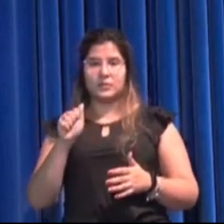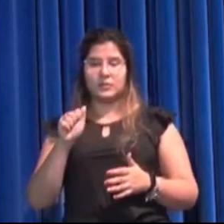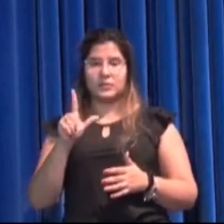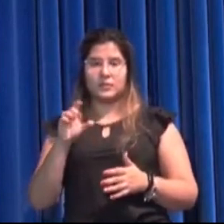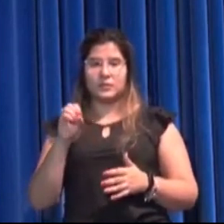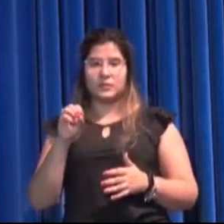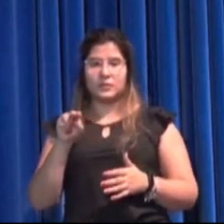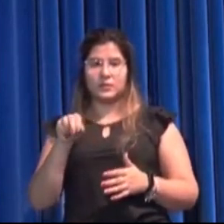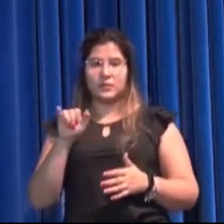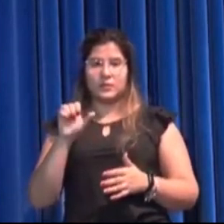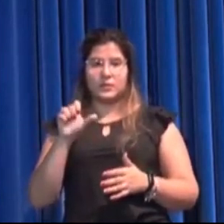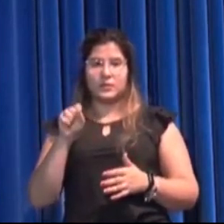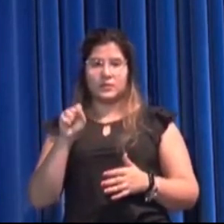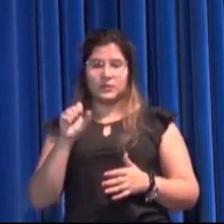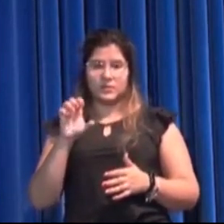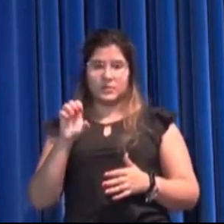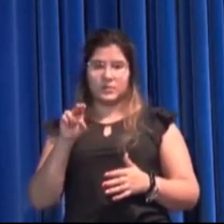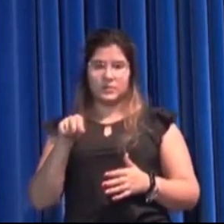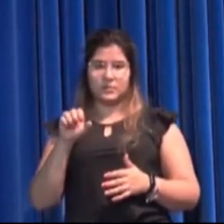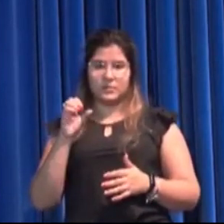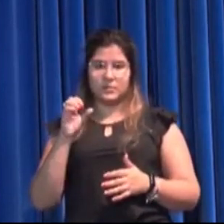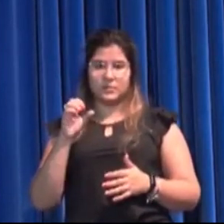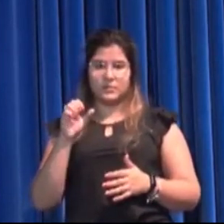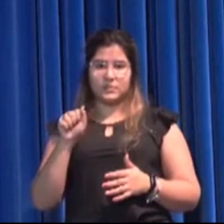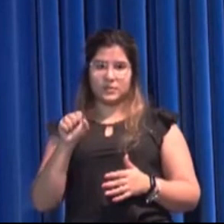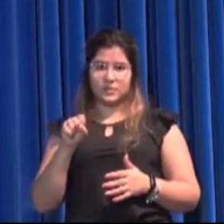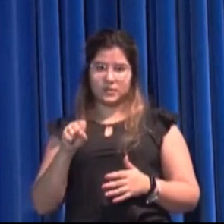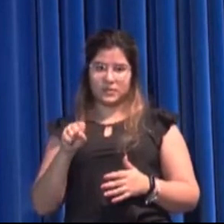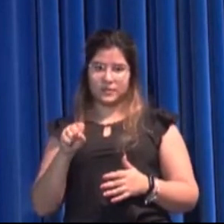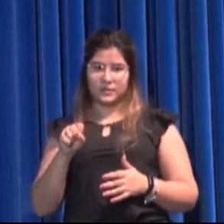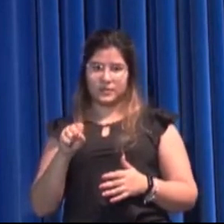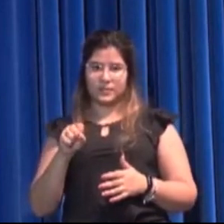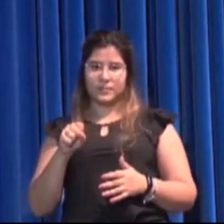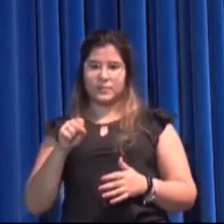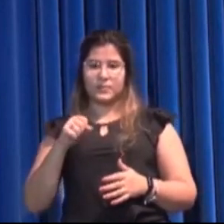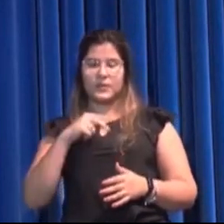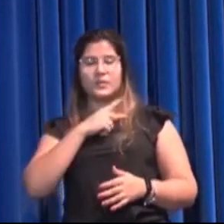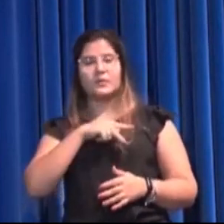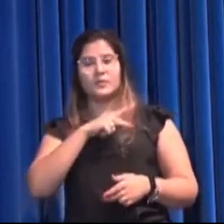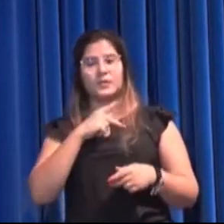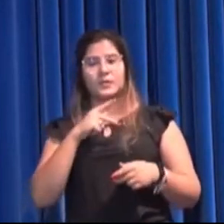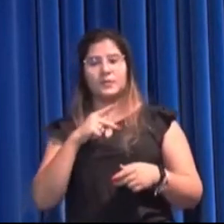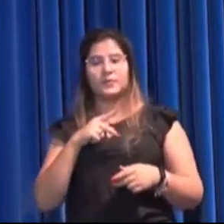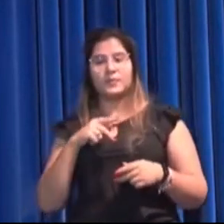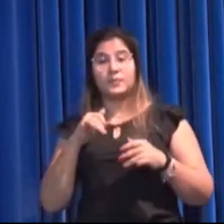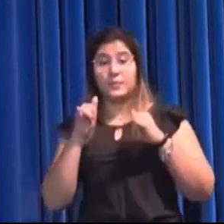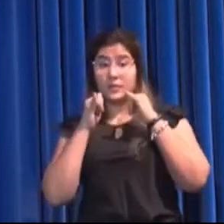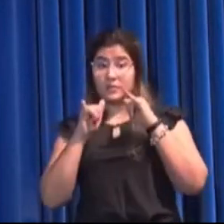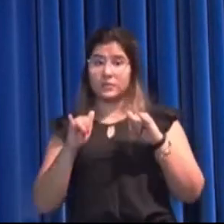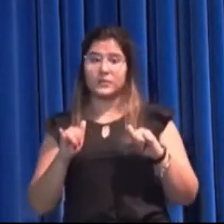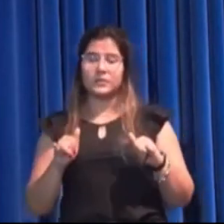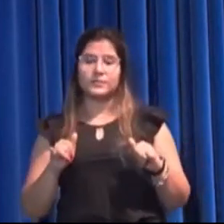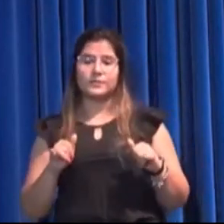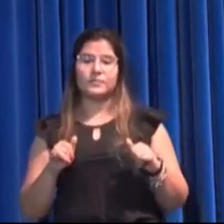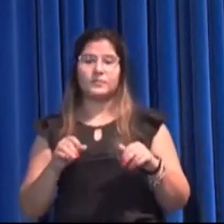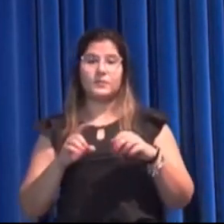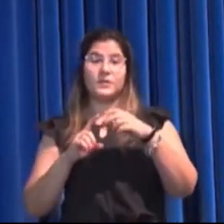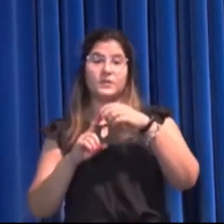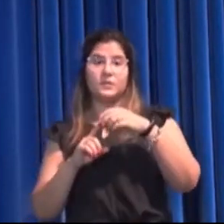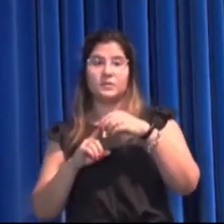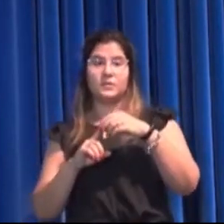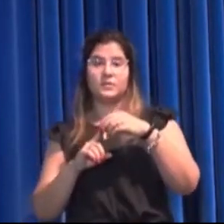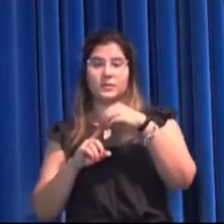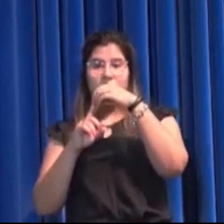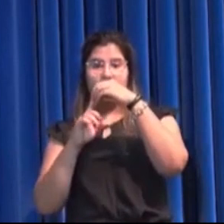sobre um alerta que o apóstolo Paulo nos dá. Ele fala para a liderança da igreja, mas é